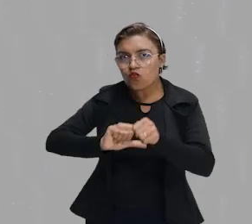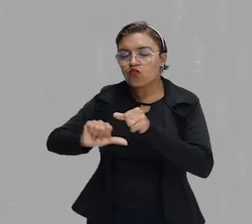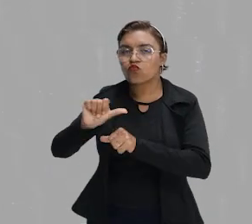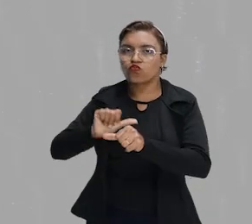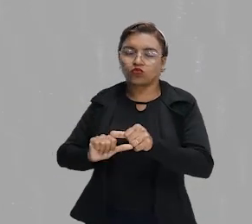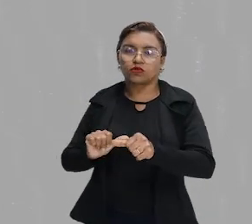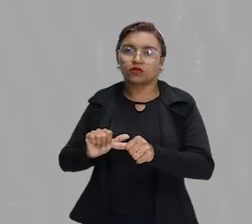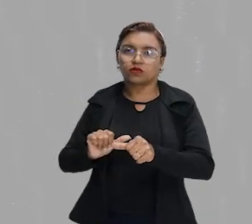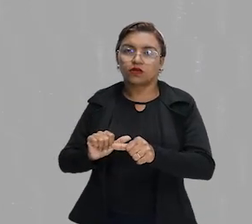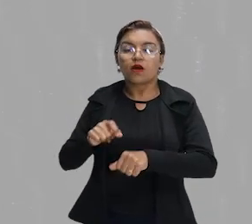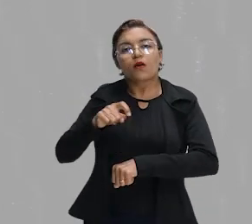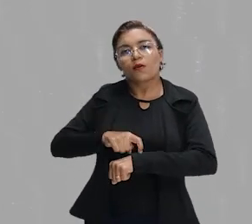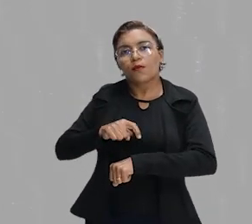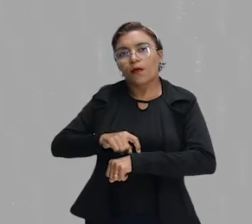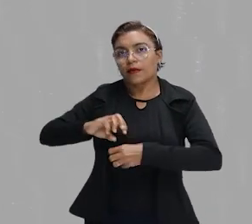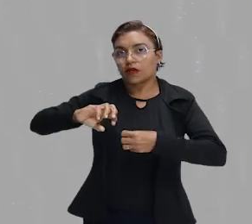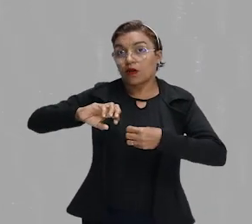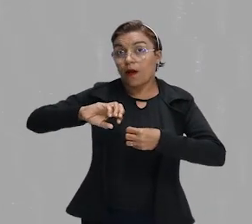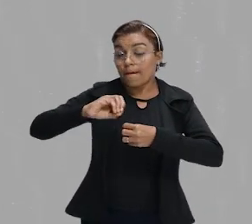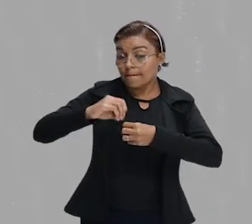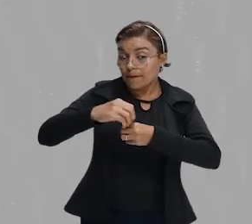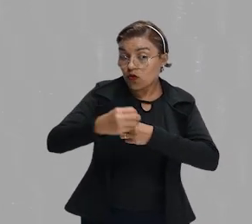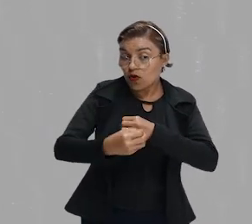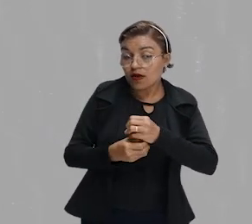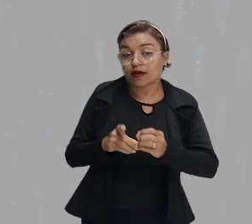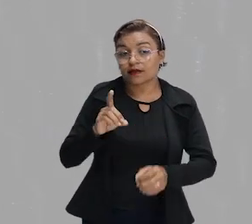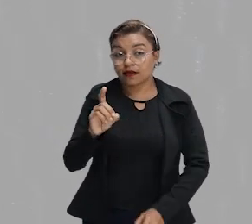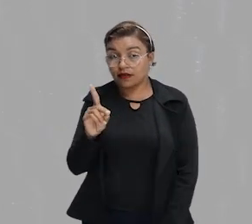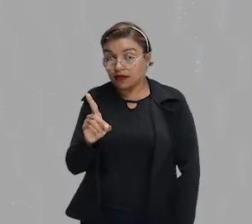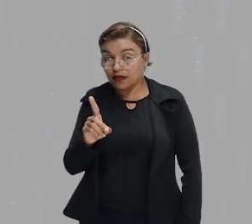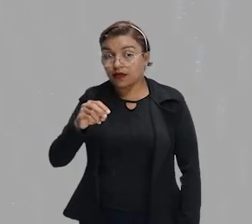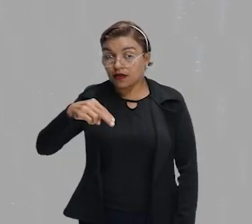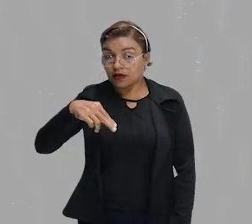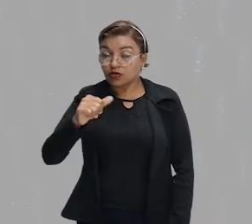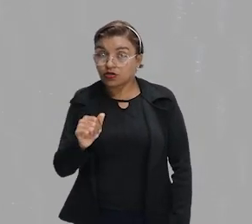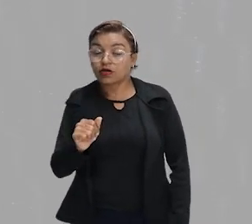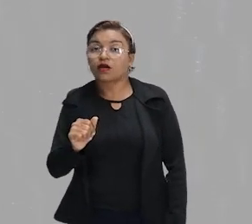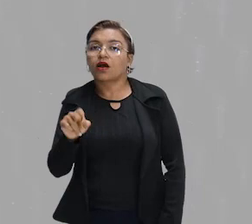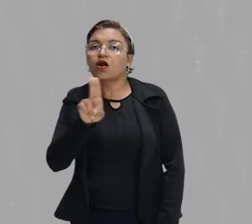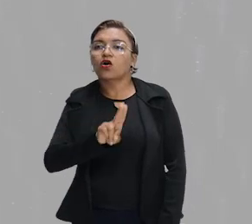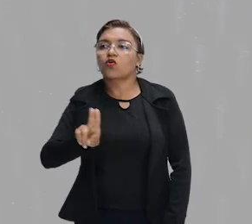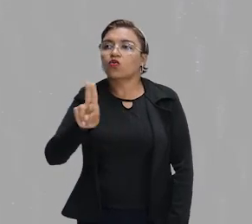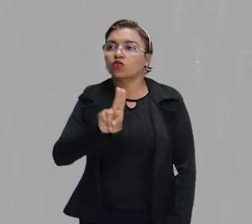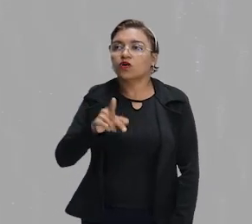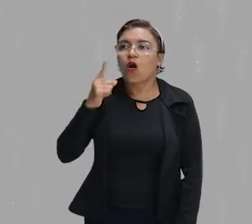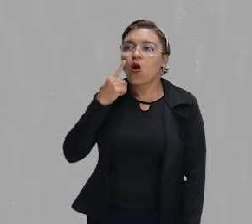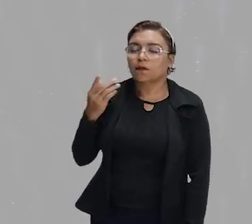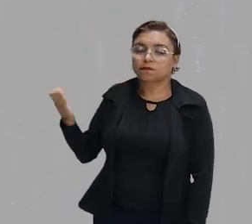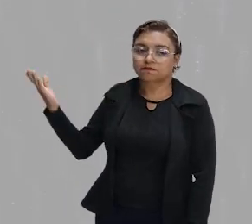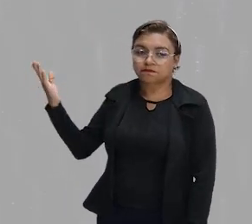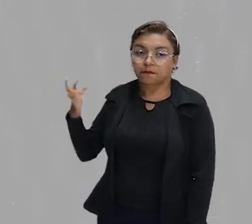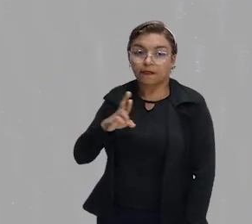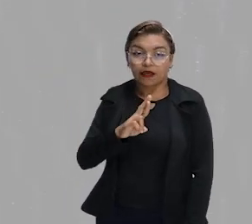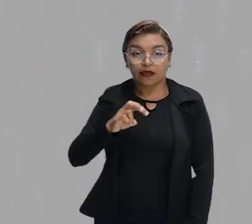transcrição, o que é? É quando a molécula de DNA é usada como molde para a produção de RNA mensageiro.